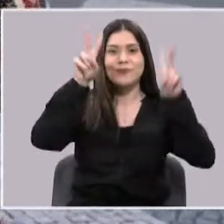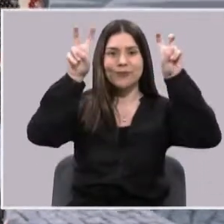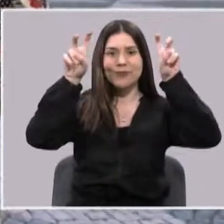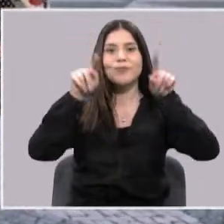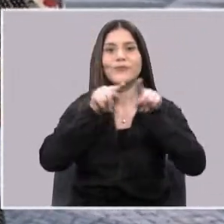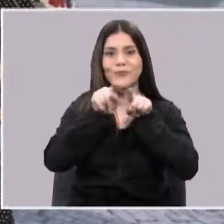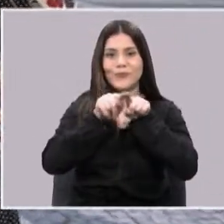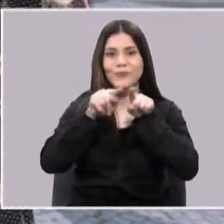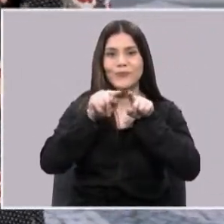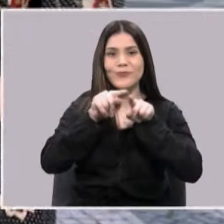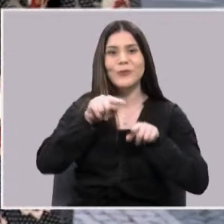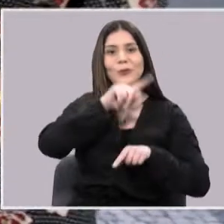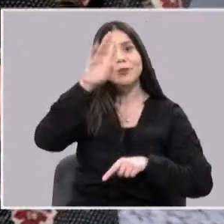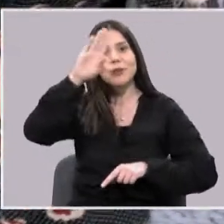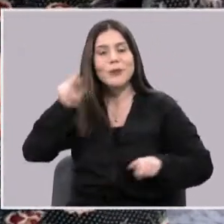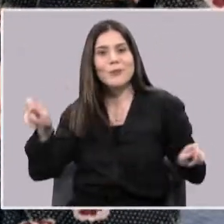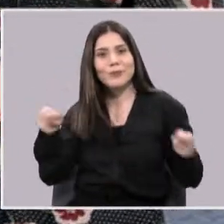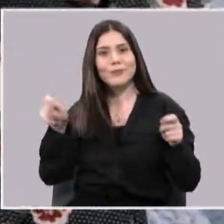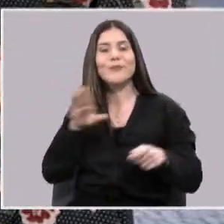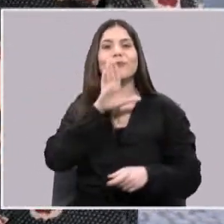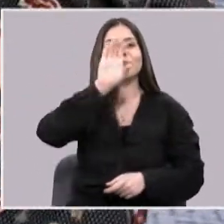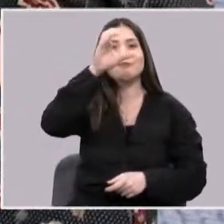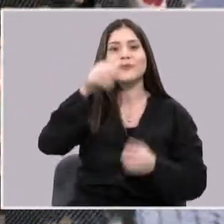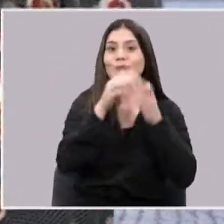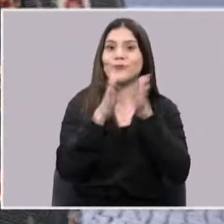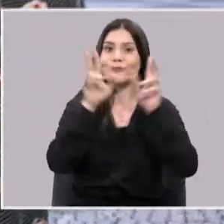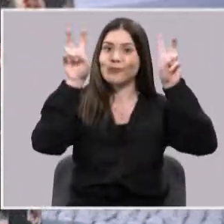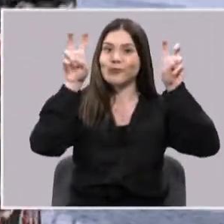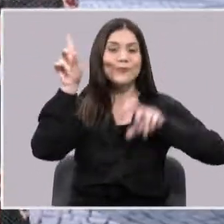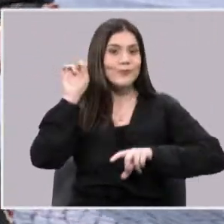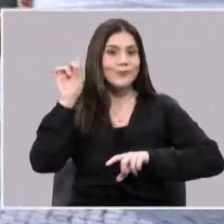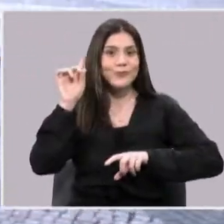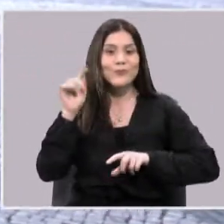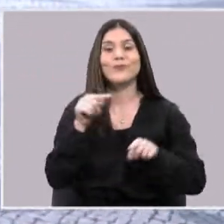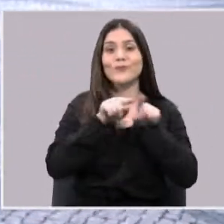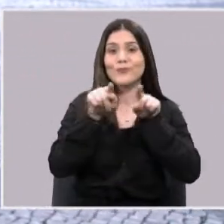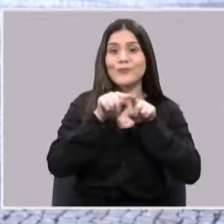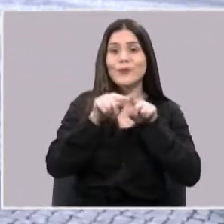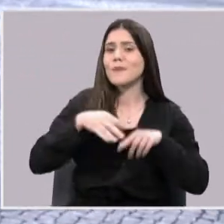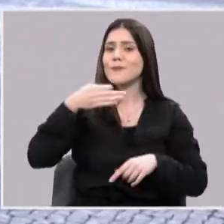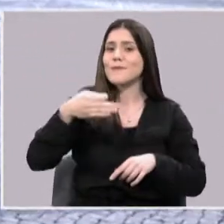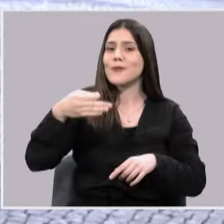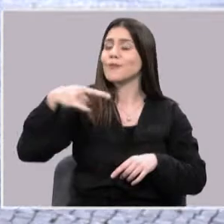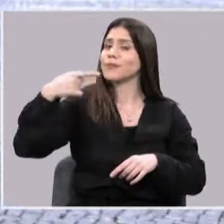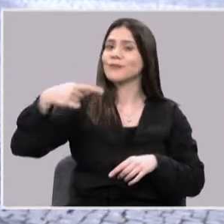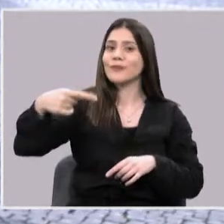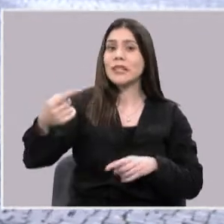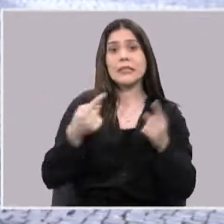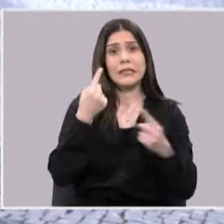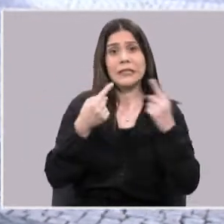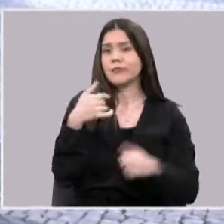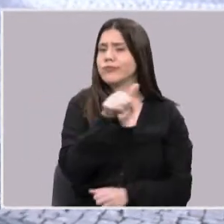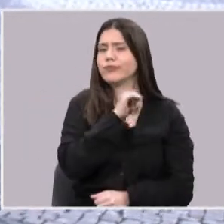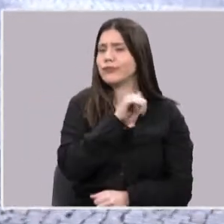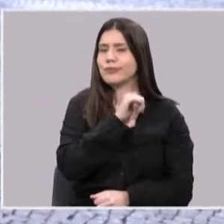Hoje falamos sobre política, a arte de saber gerir o país e todos os seus assuntos. A política está presente no nosso dia-a-dia, mesmo